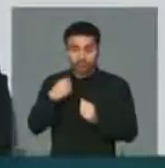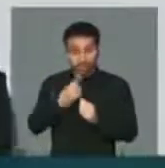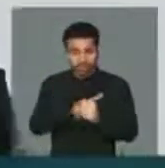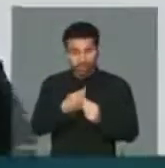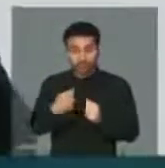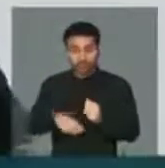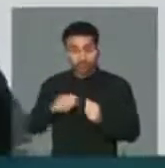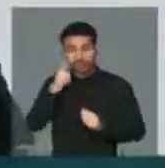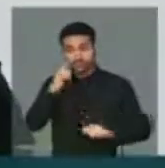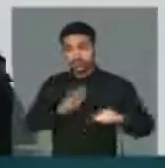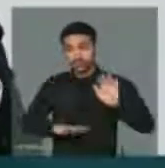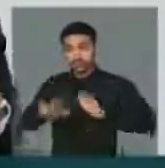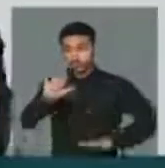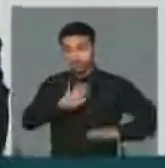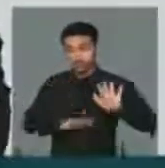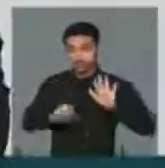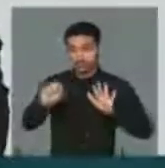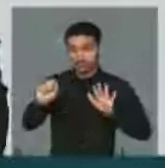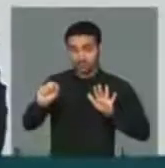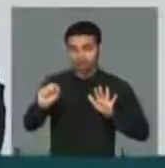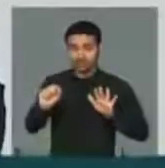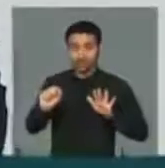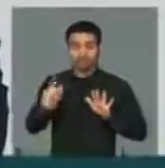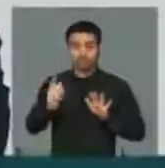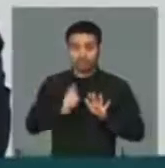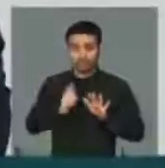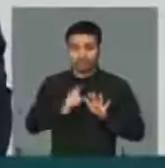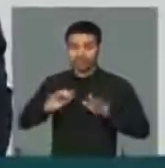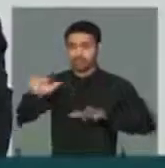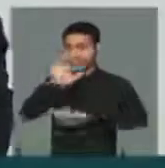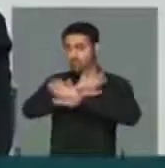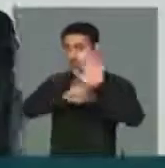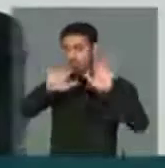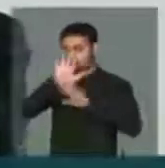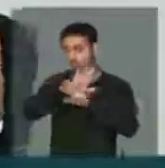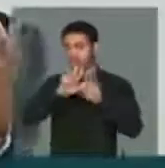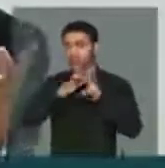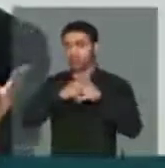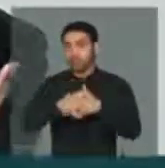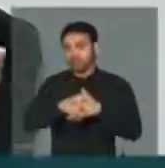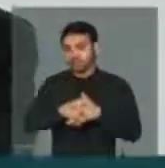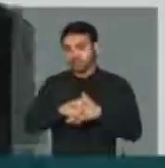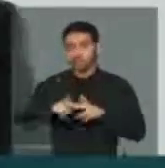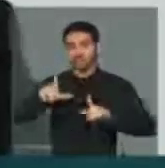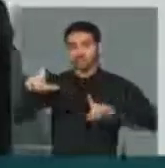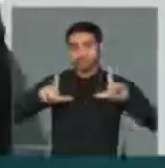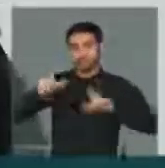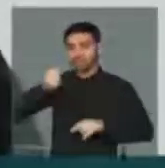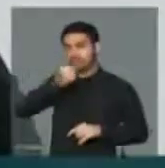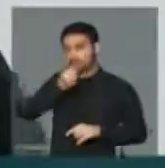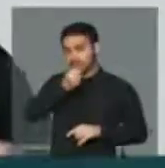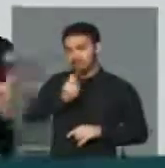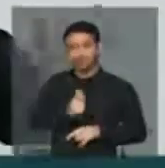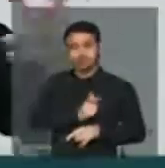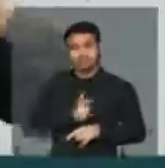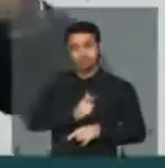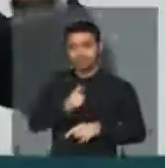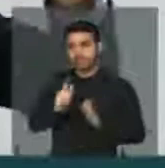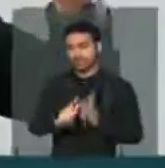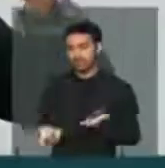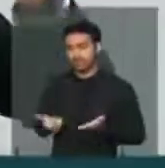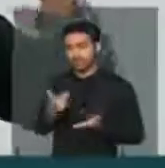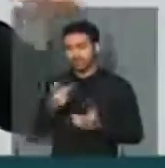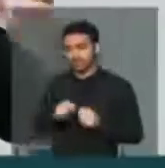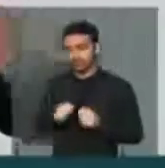cuidado com essa cortina de fumaça que a mídia cria, que setores da mídia criam, de que temos que fazer